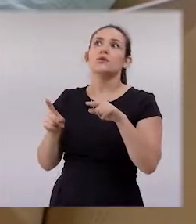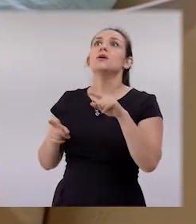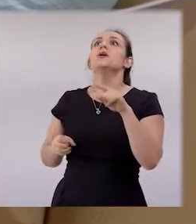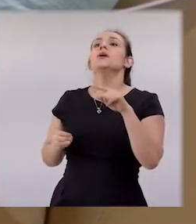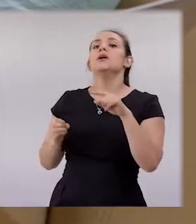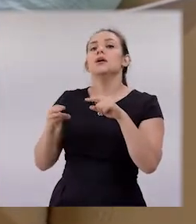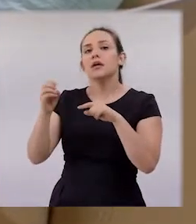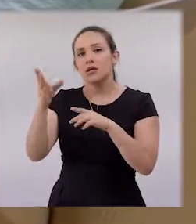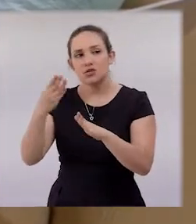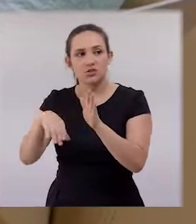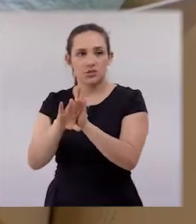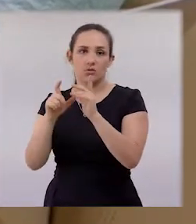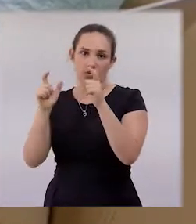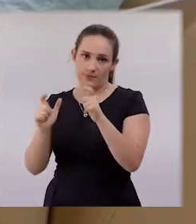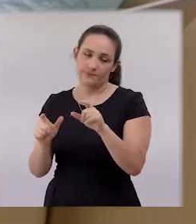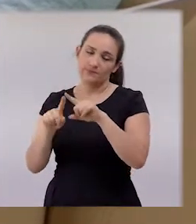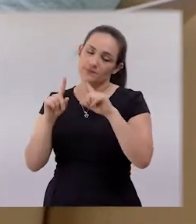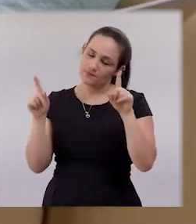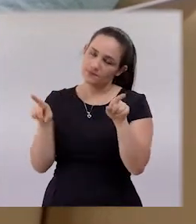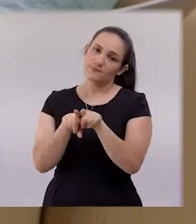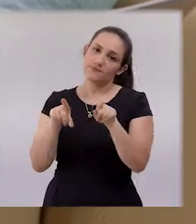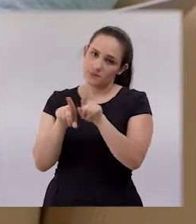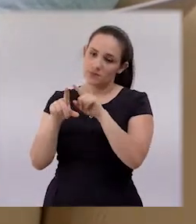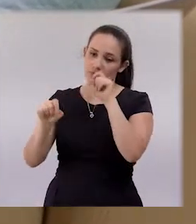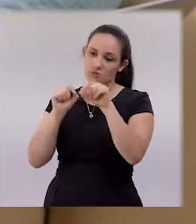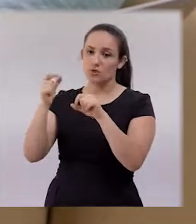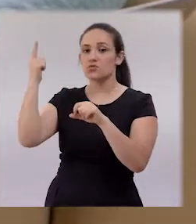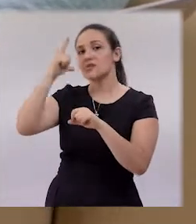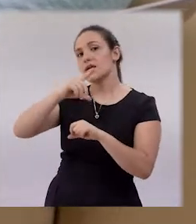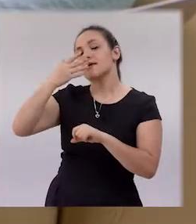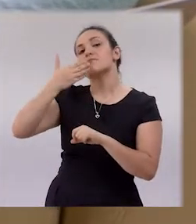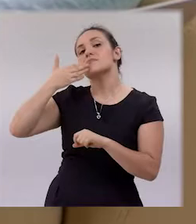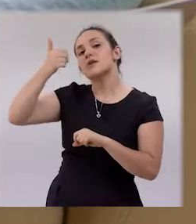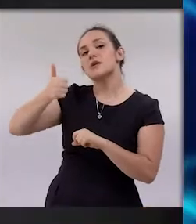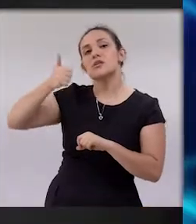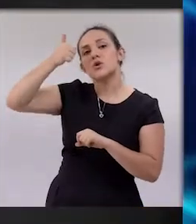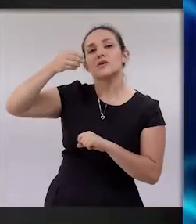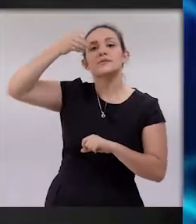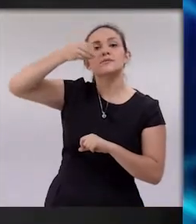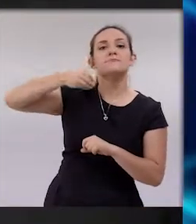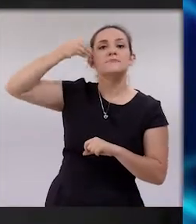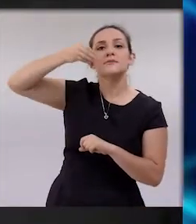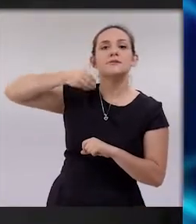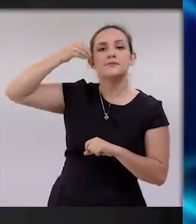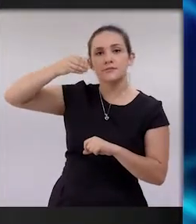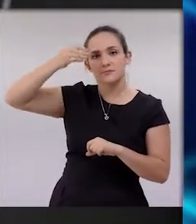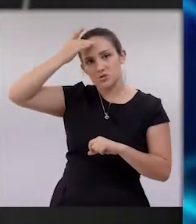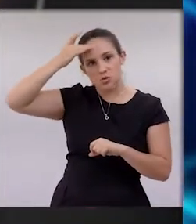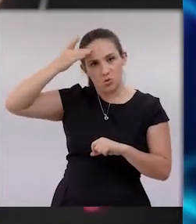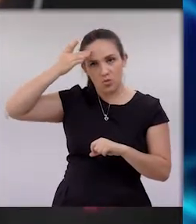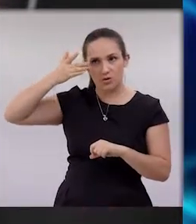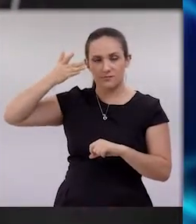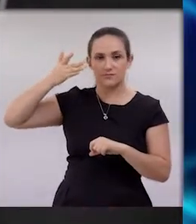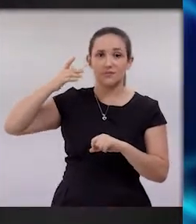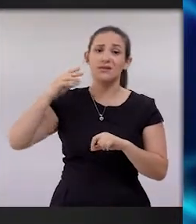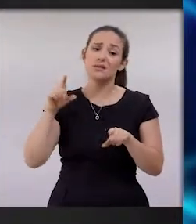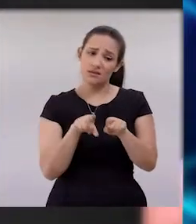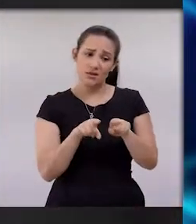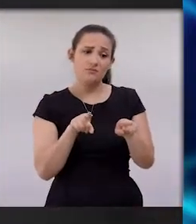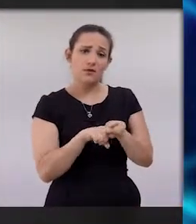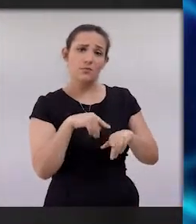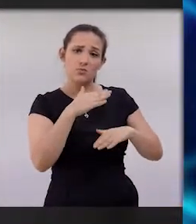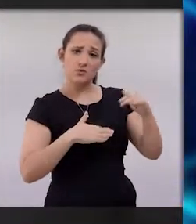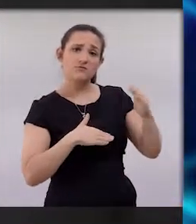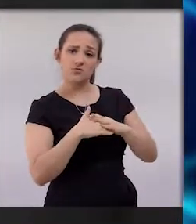saúde. Segundo ponto, é melhorar a experiência do paciente e também do